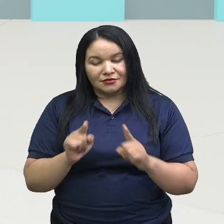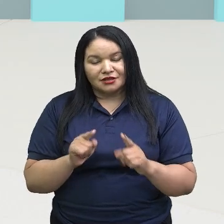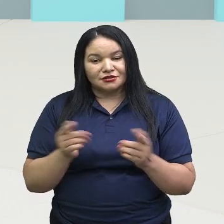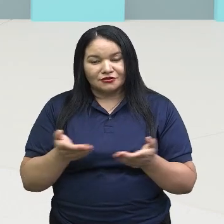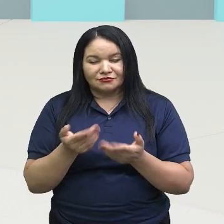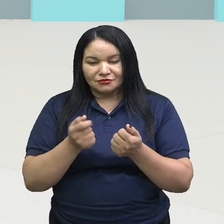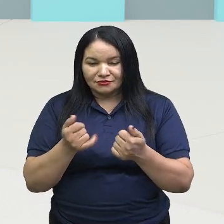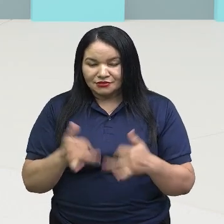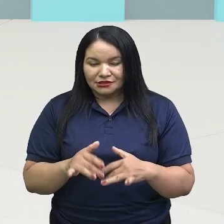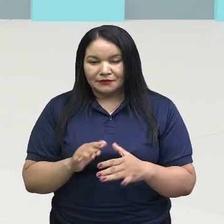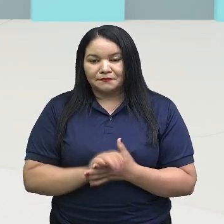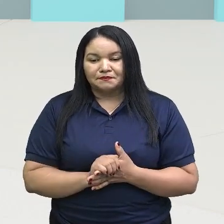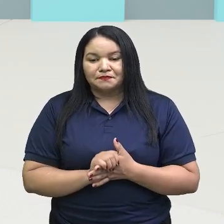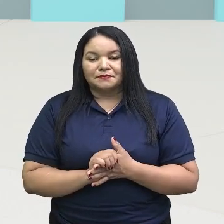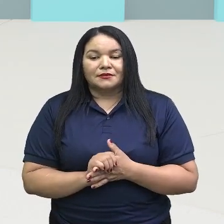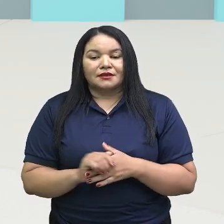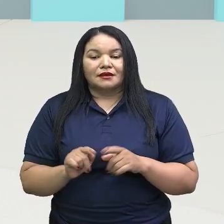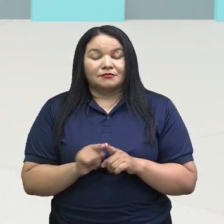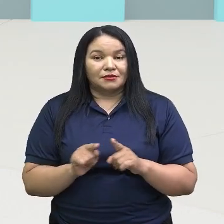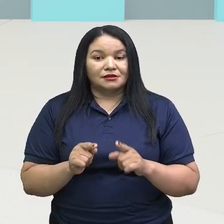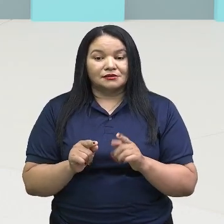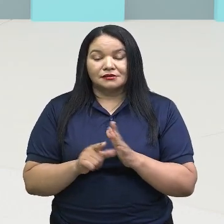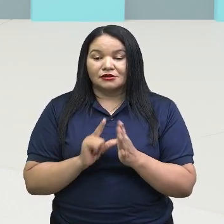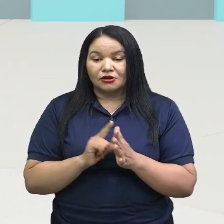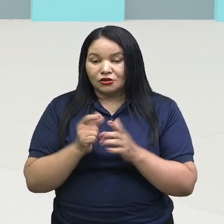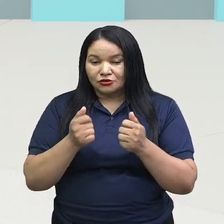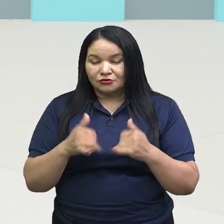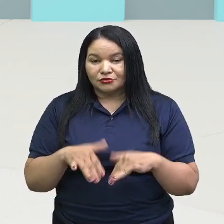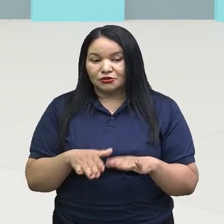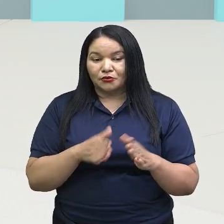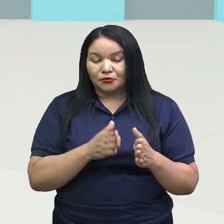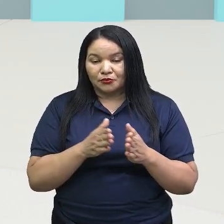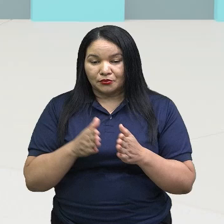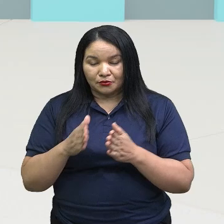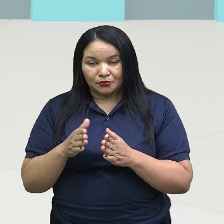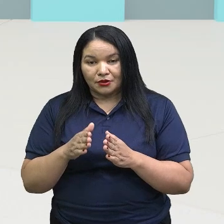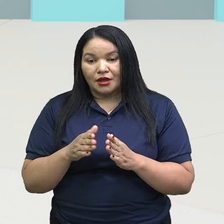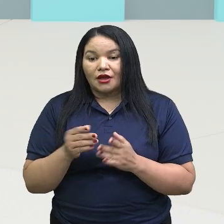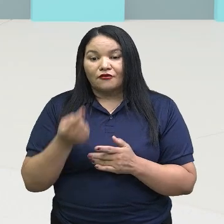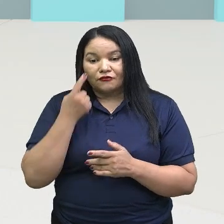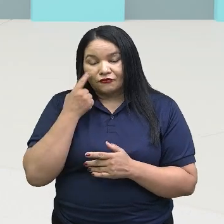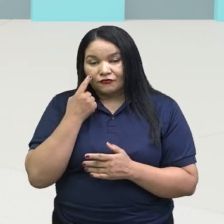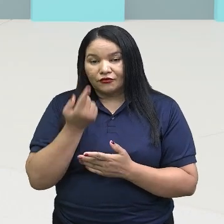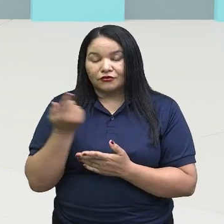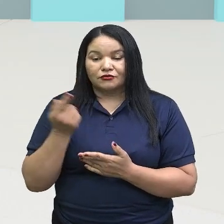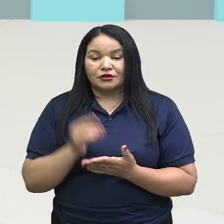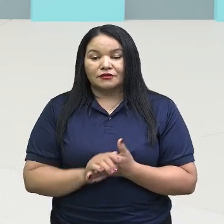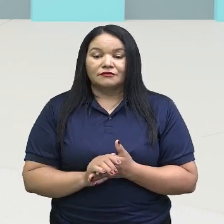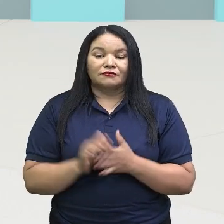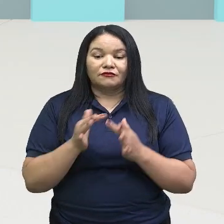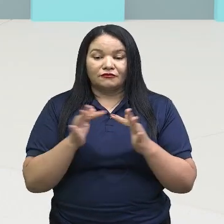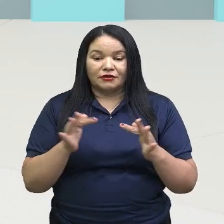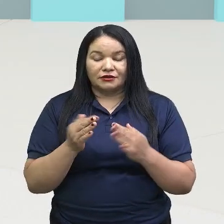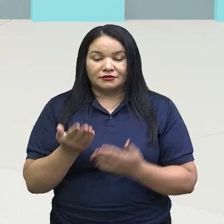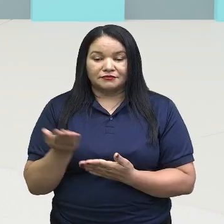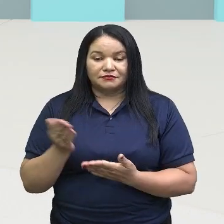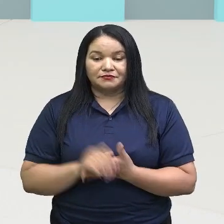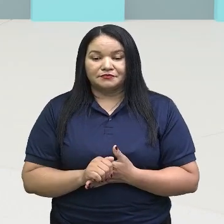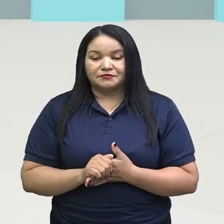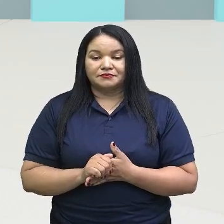simplificar essas ideias. Mas antes de nós vermos as classificações, eu quero que vocês acompanhem a frase aqui comigo, que diz